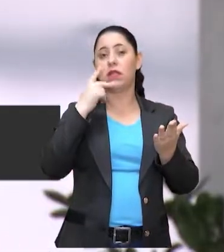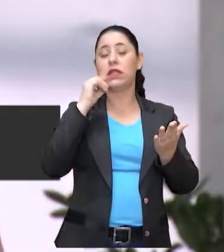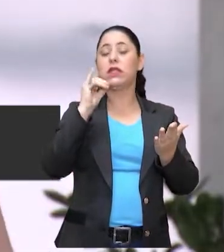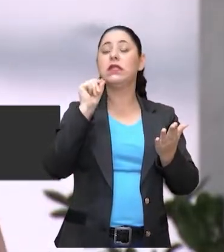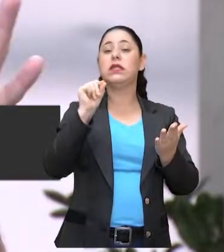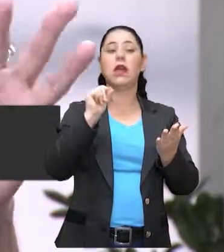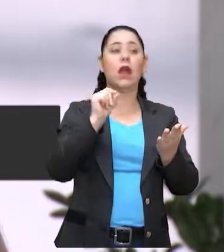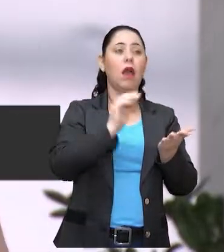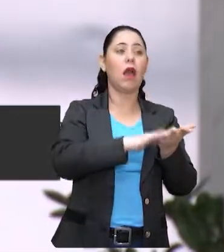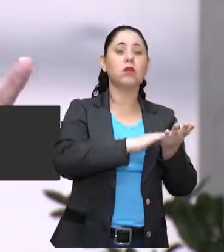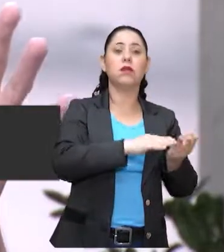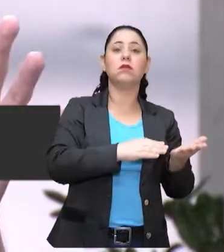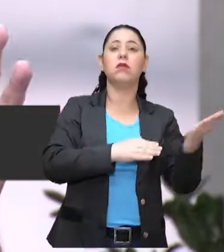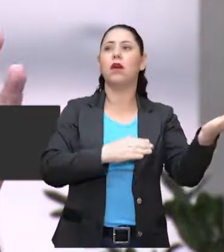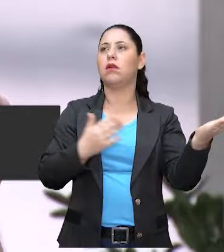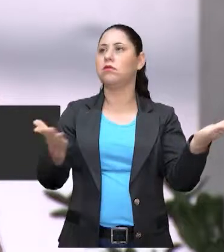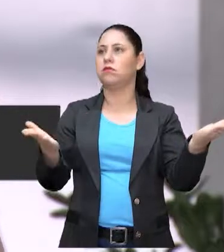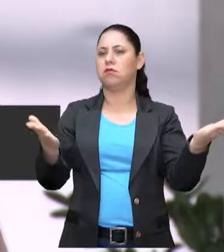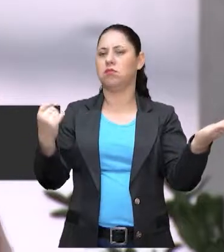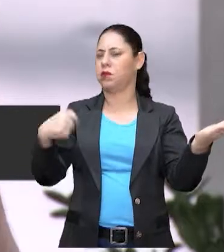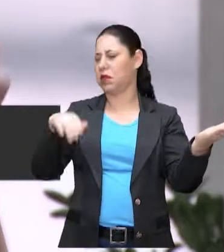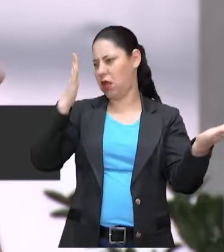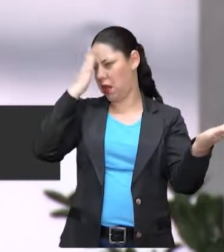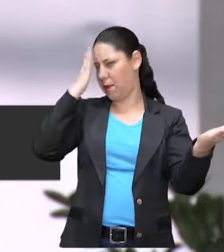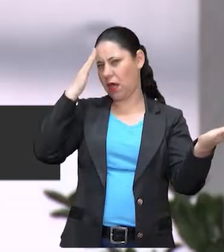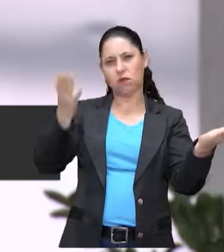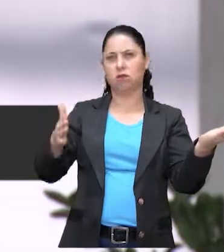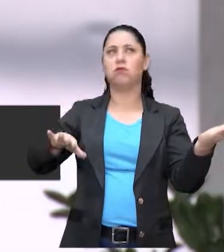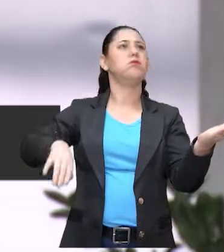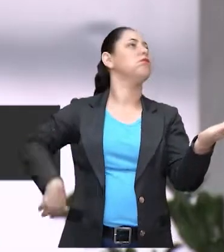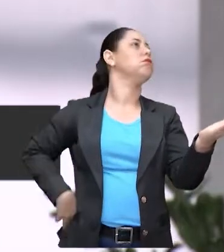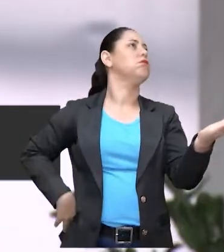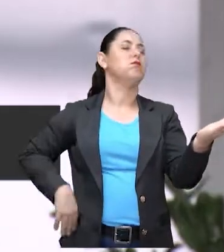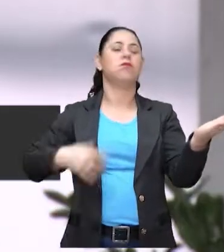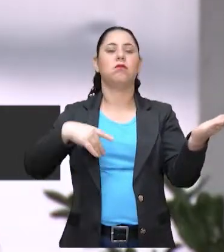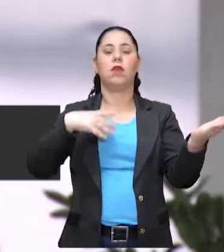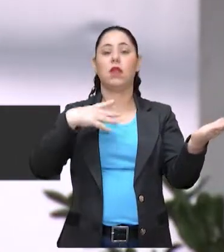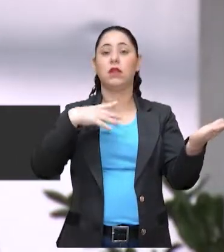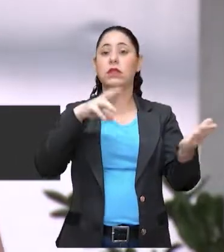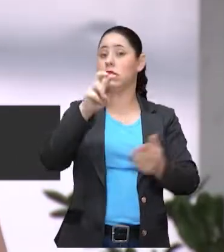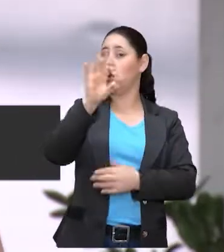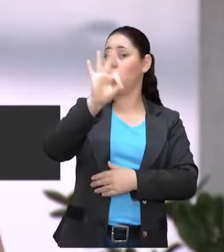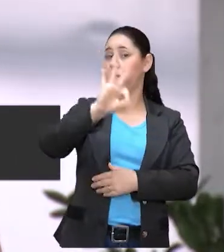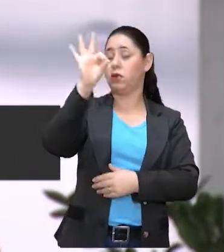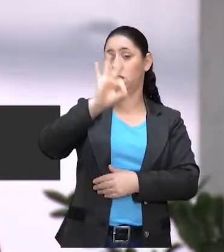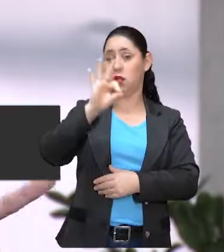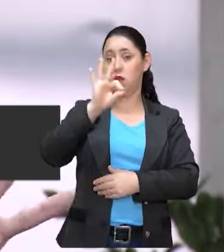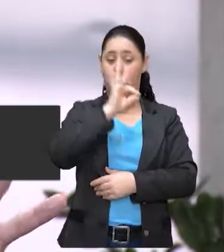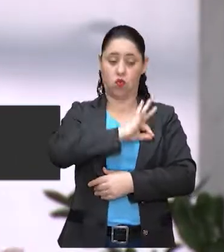direita que fez a esquerda, ou vice-versa, tudo bem. Então você deixa, olha, do meu orçamento, eu vou estimar que